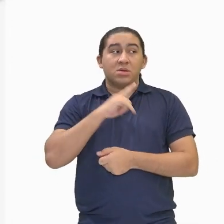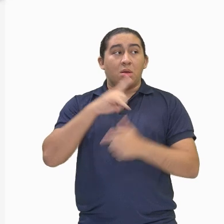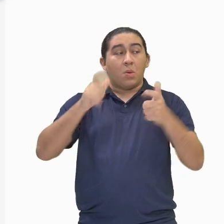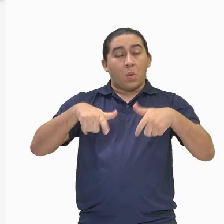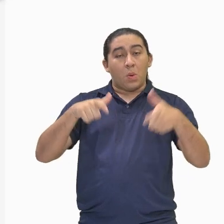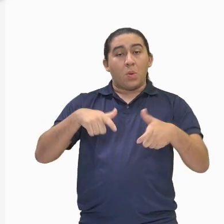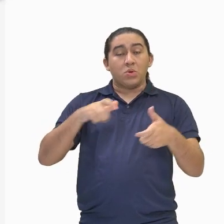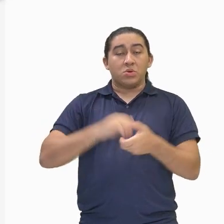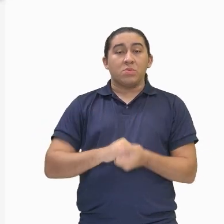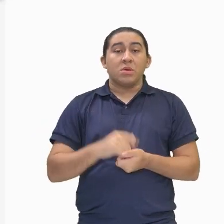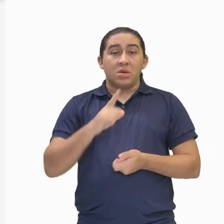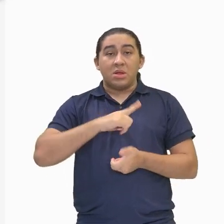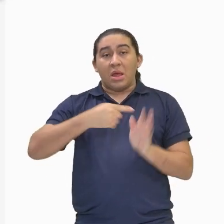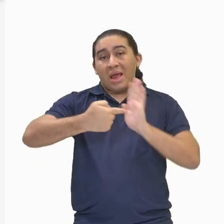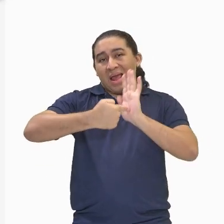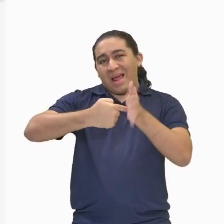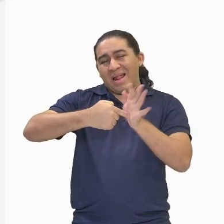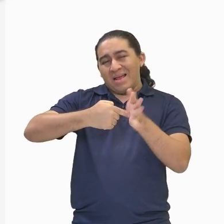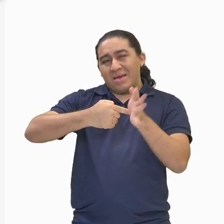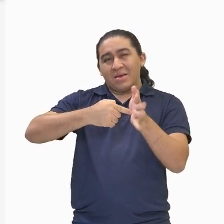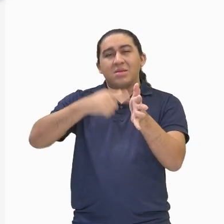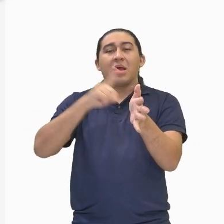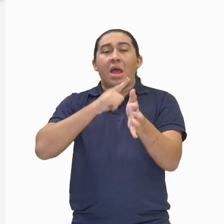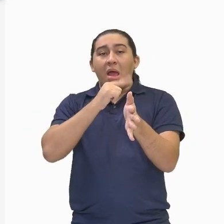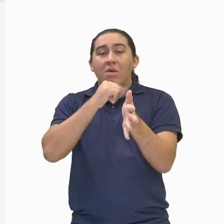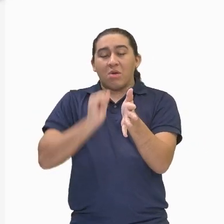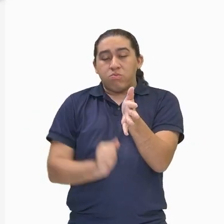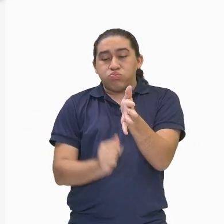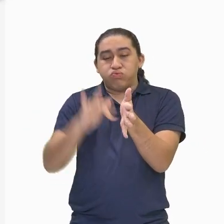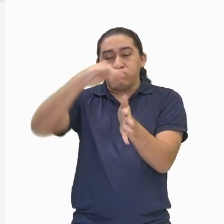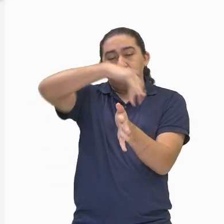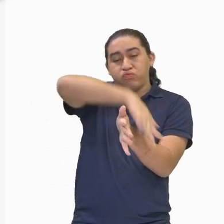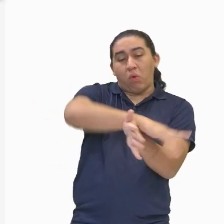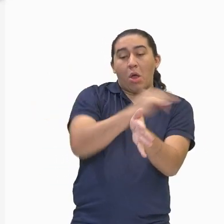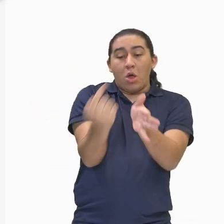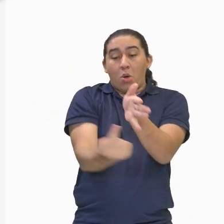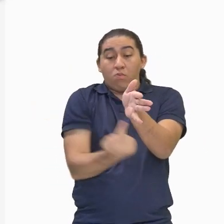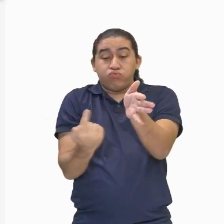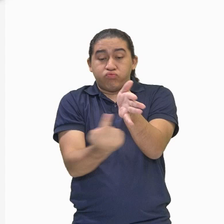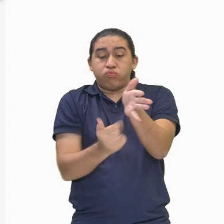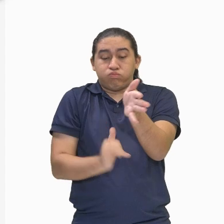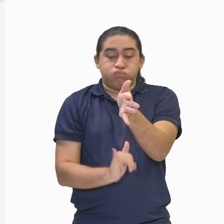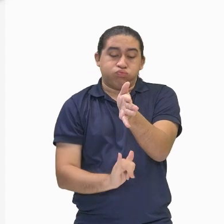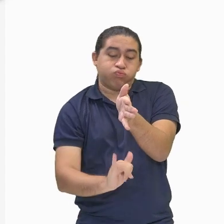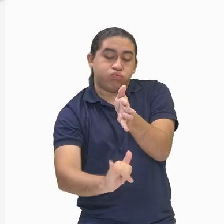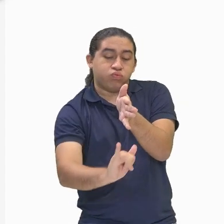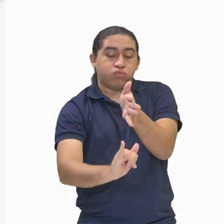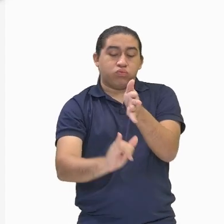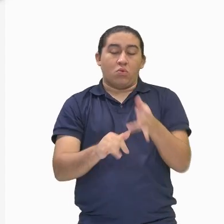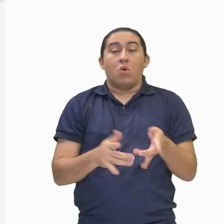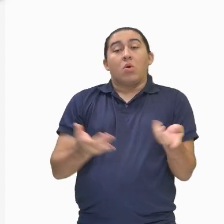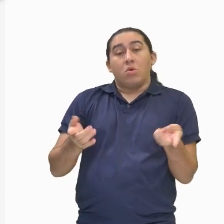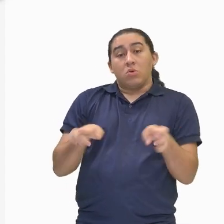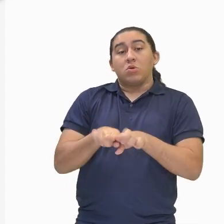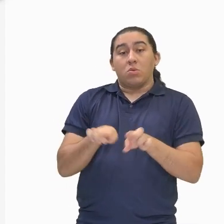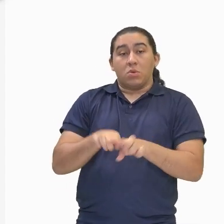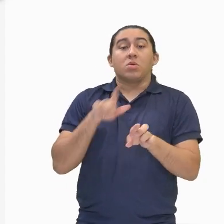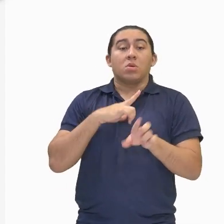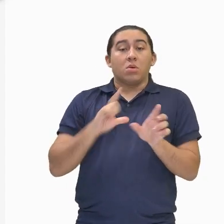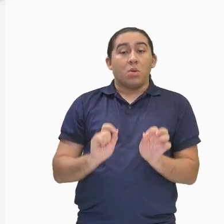usinas hidrelétricas. Aquela que eu estava ali no início da aula, né? No nosso cenário, a gente estava